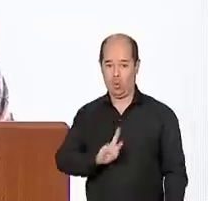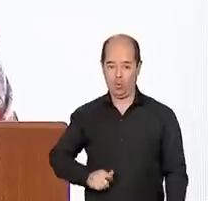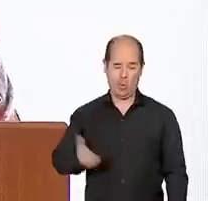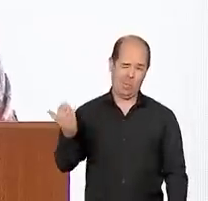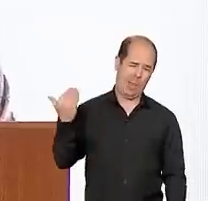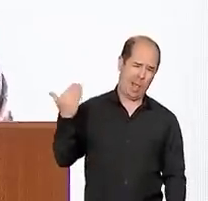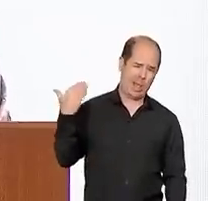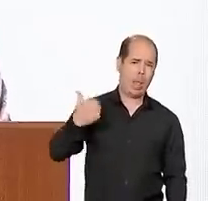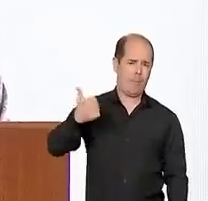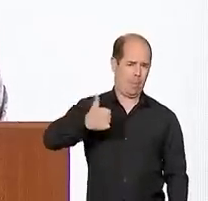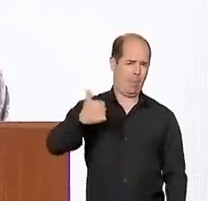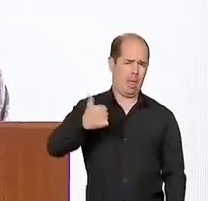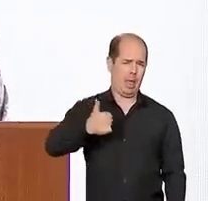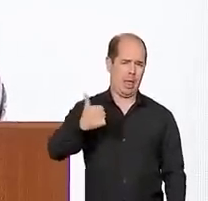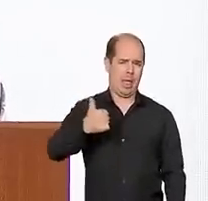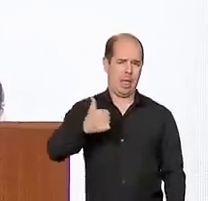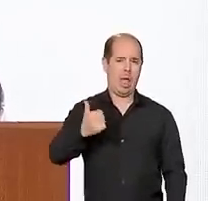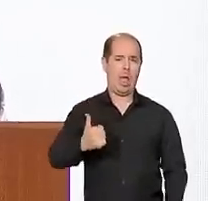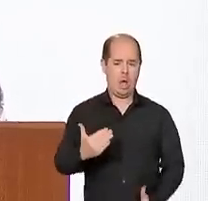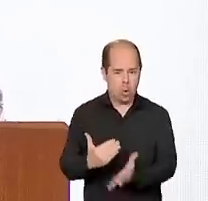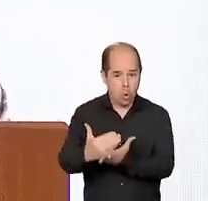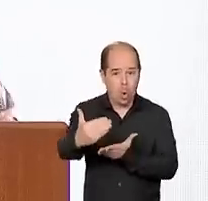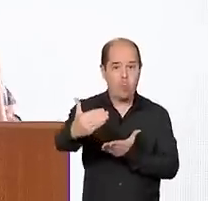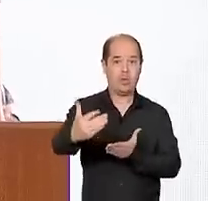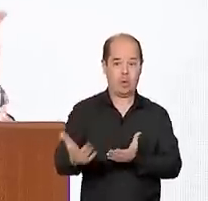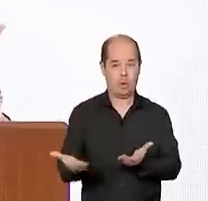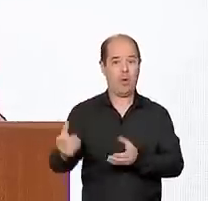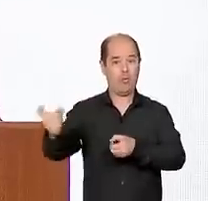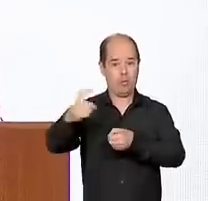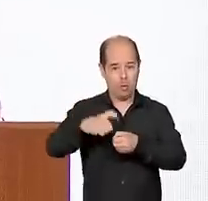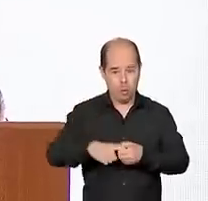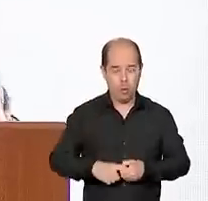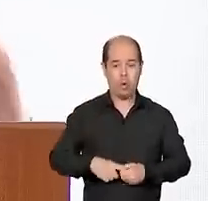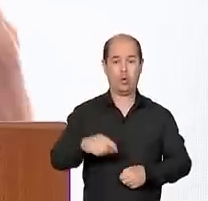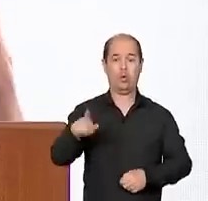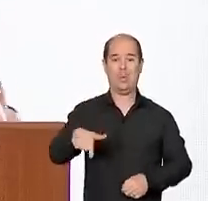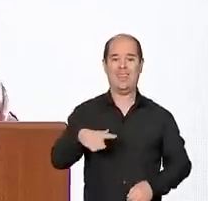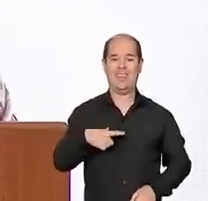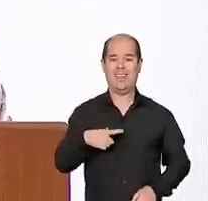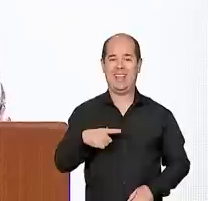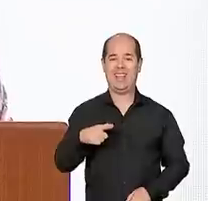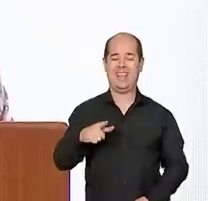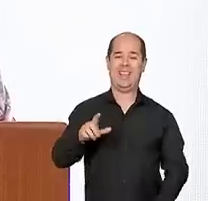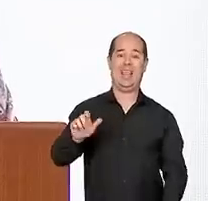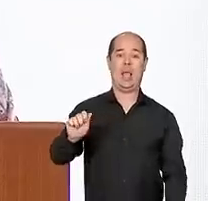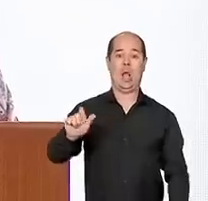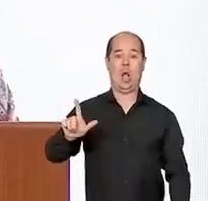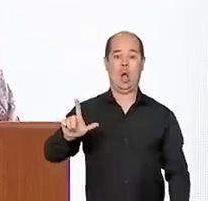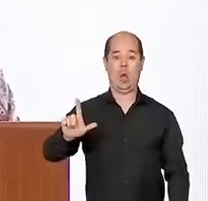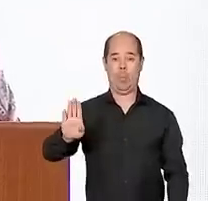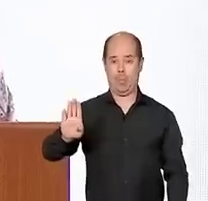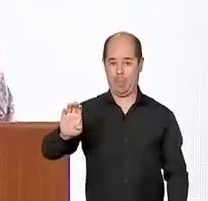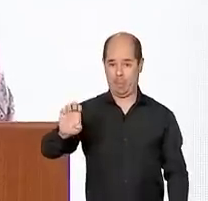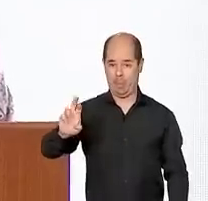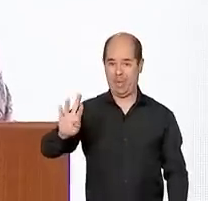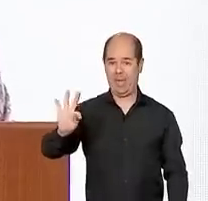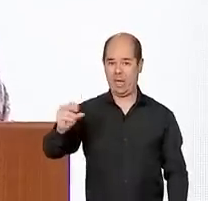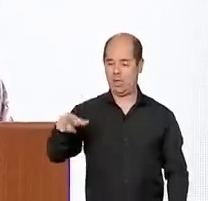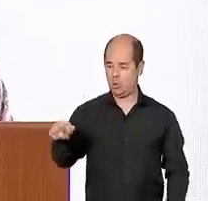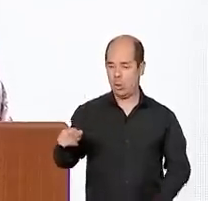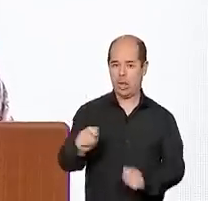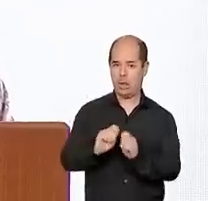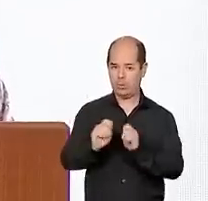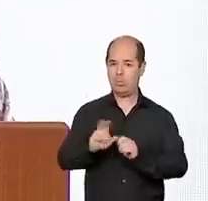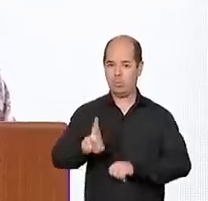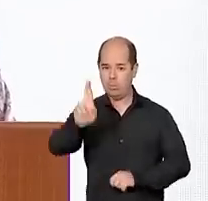e que... já na gestão do ministro Humberto Costa, o seu aperfeiçoamento, seu aprofundamento nas gestões